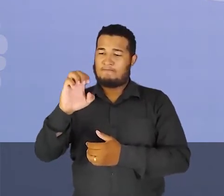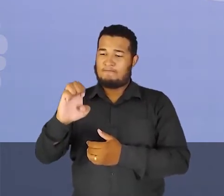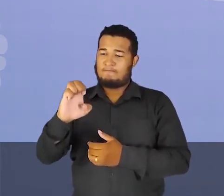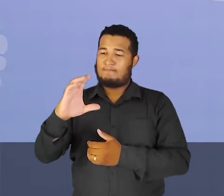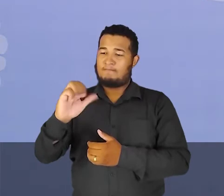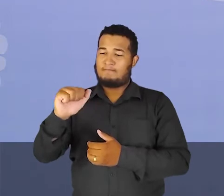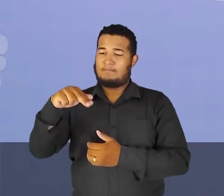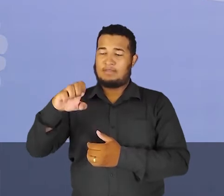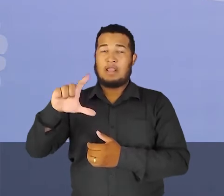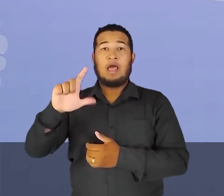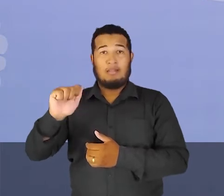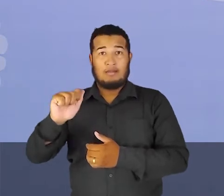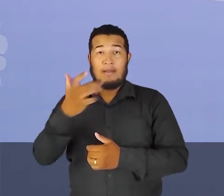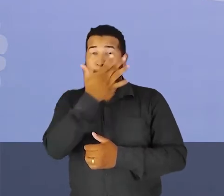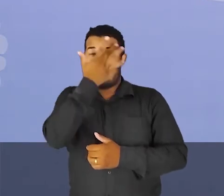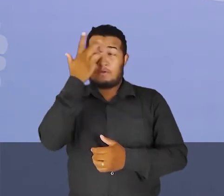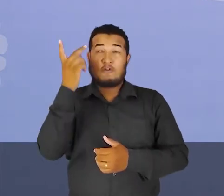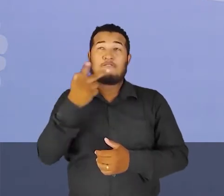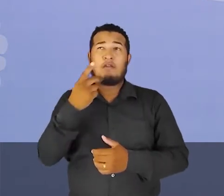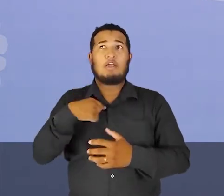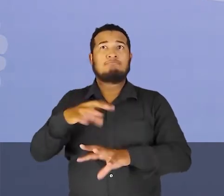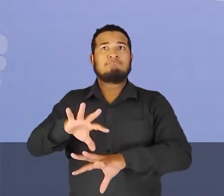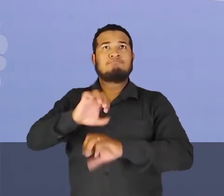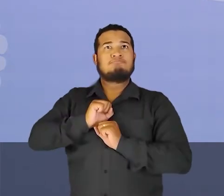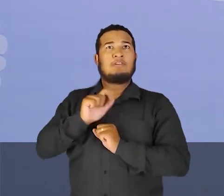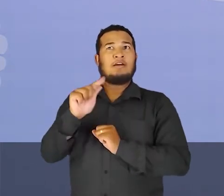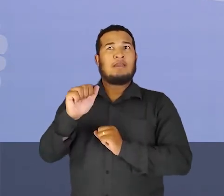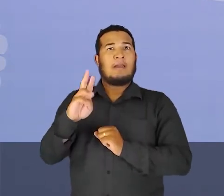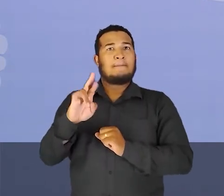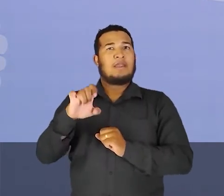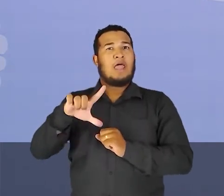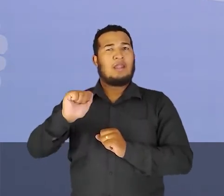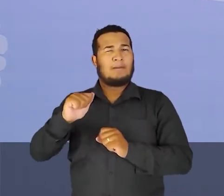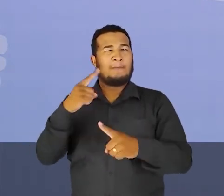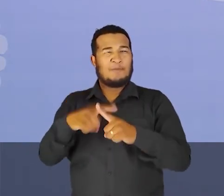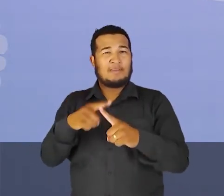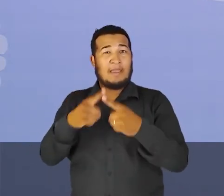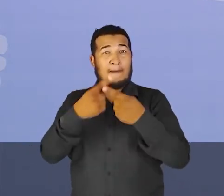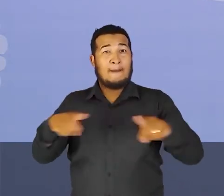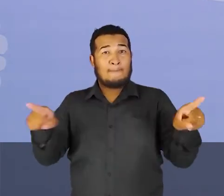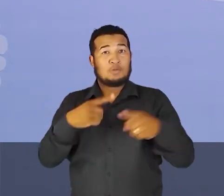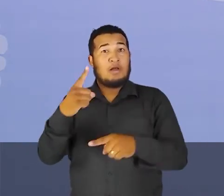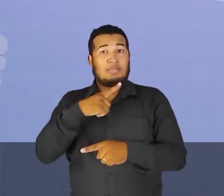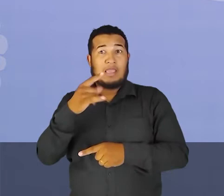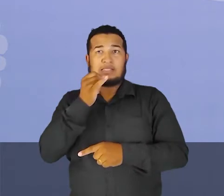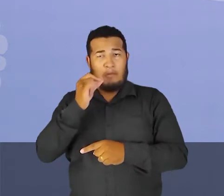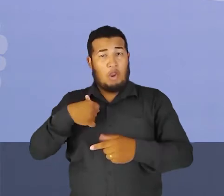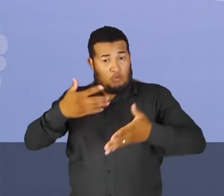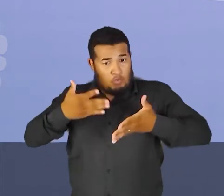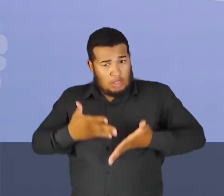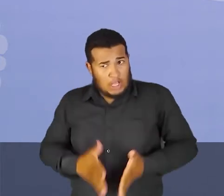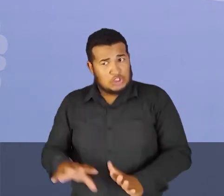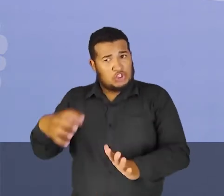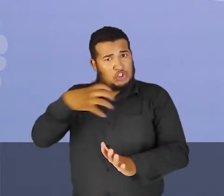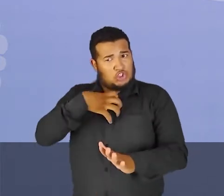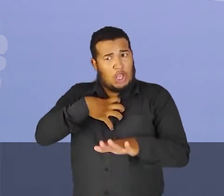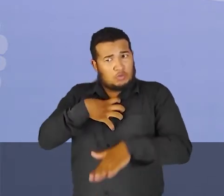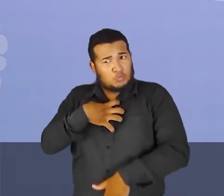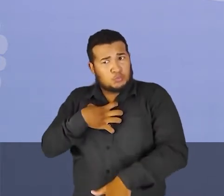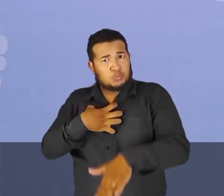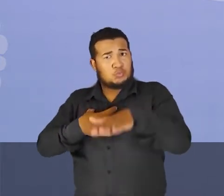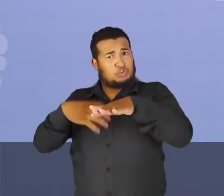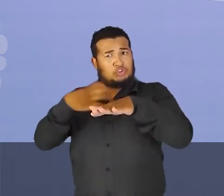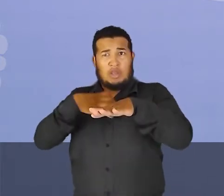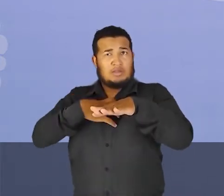assim que algumas pessoas tinham a síndrome de Gabriela. Por quê? Porque na música dessa novela, de abertura, dizia eu nasci assim, eu